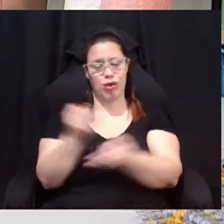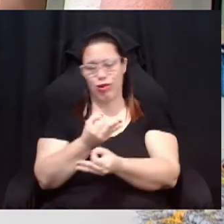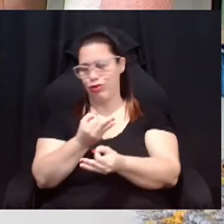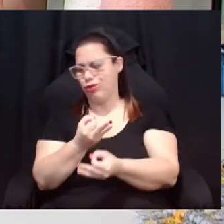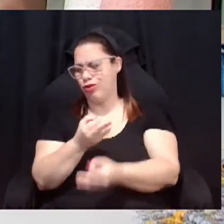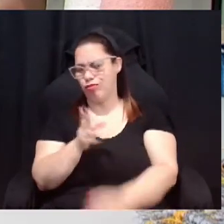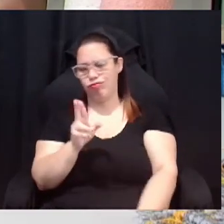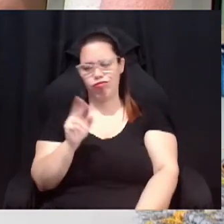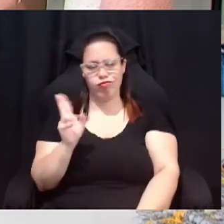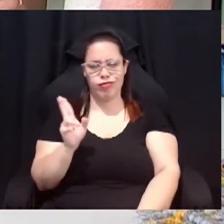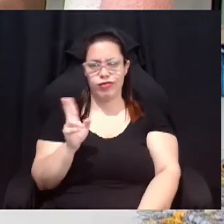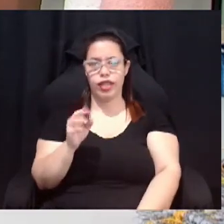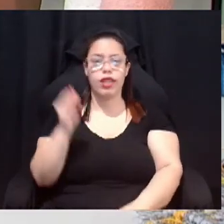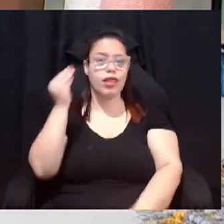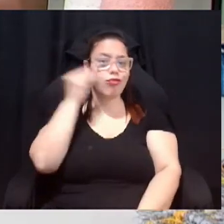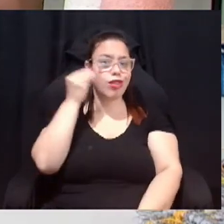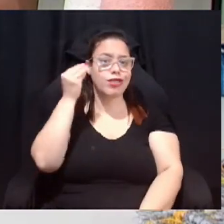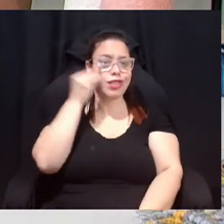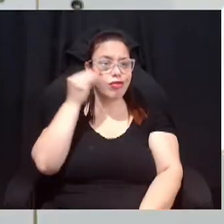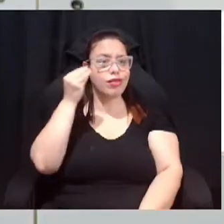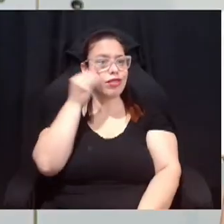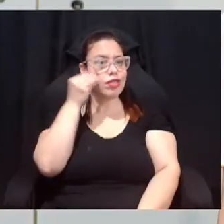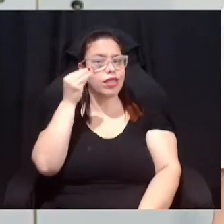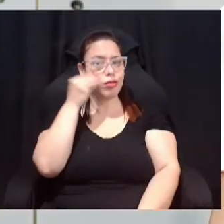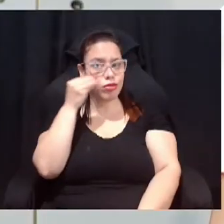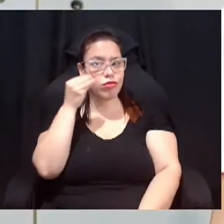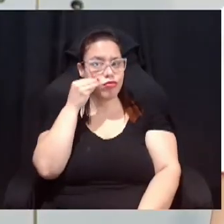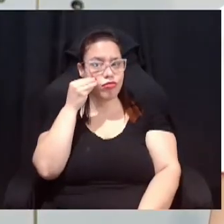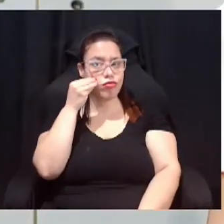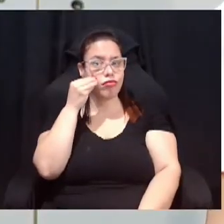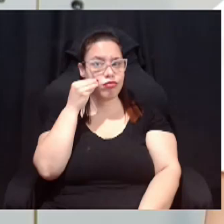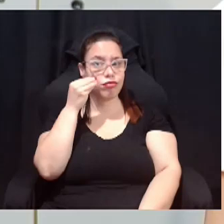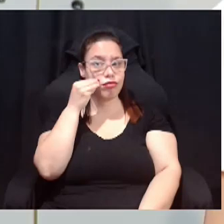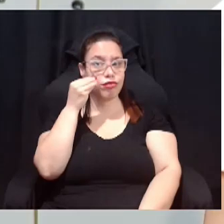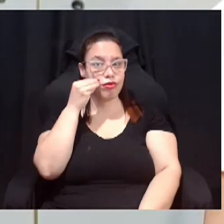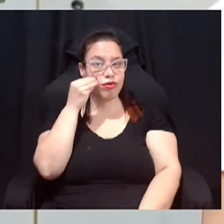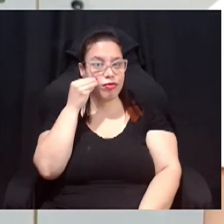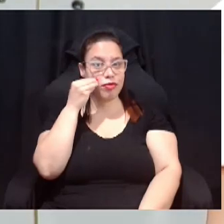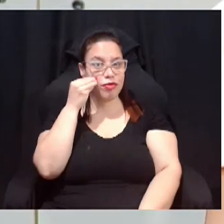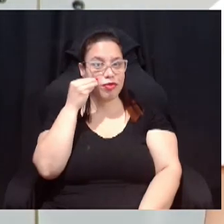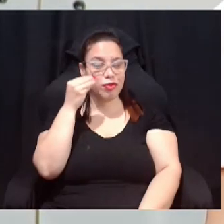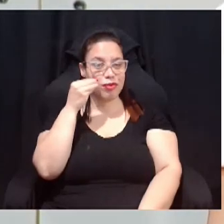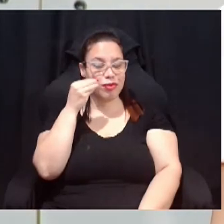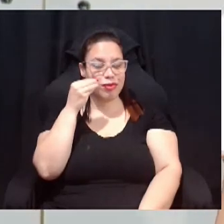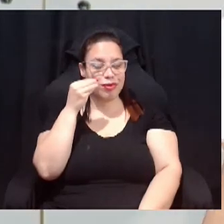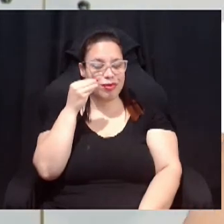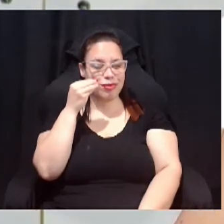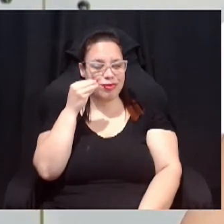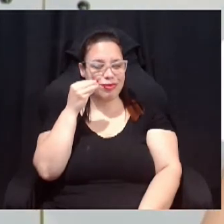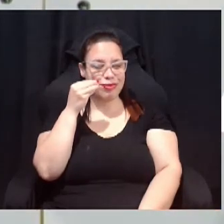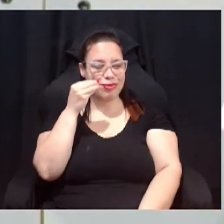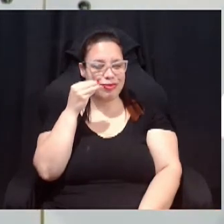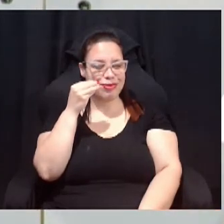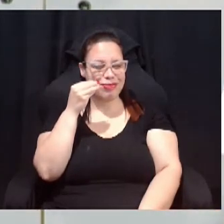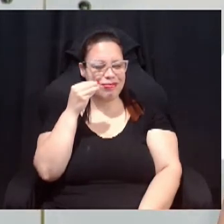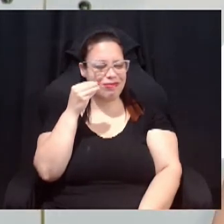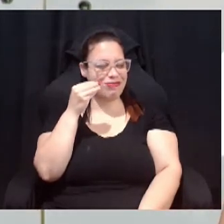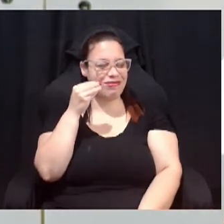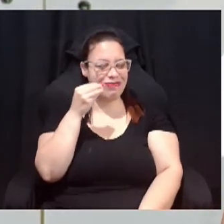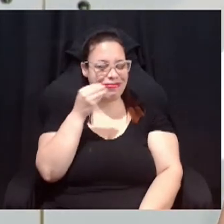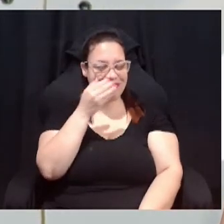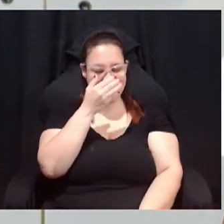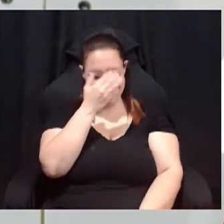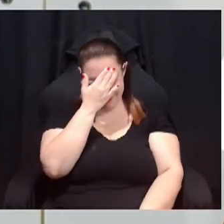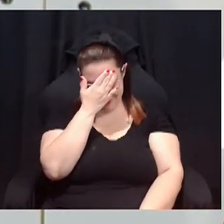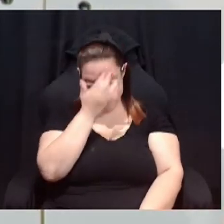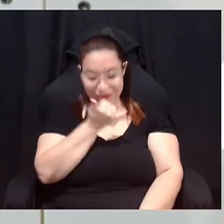ir testando e persistindo. Sim, e assim, no macramê, o máximo que a gente vai fazer é desfazer. Porque